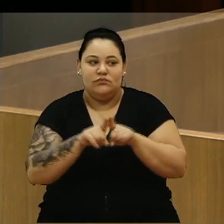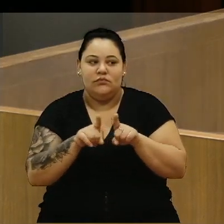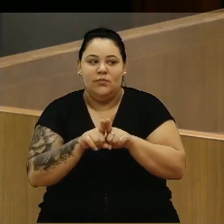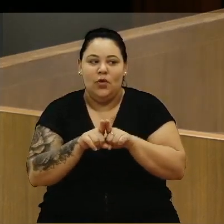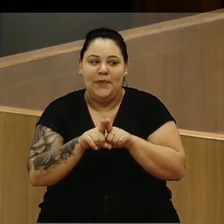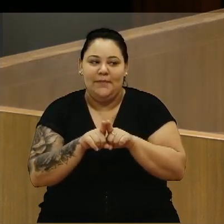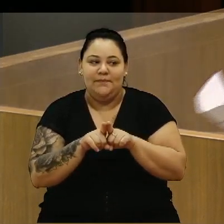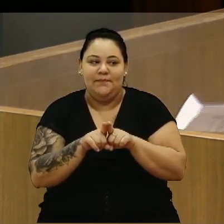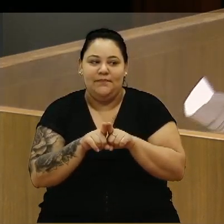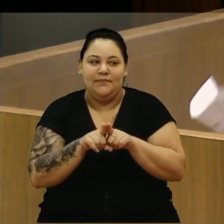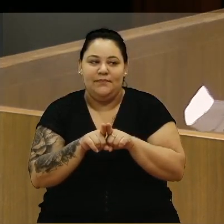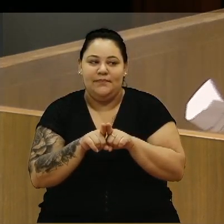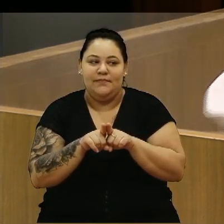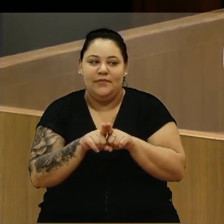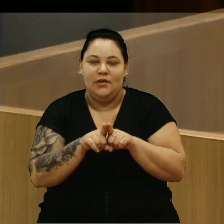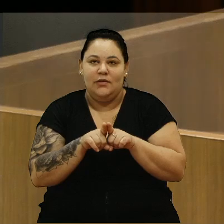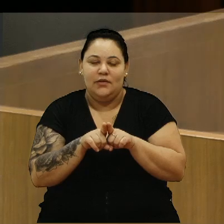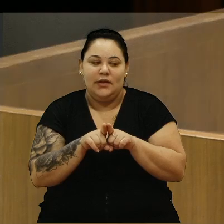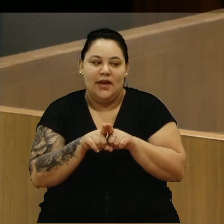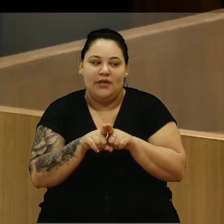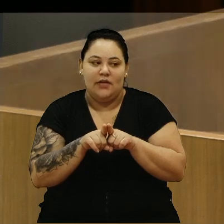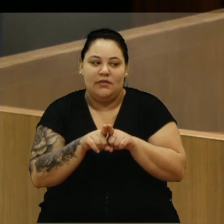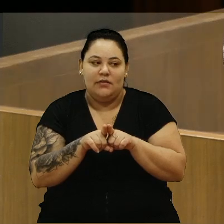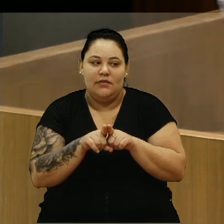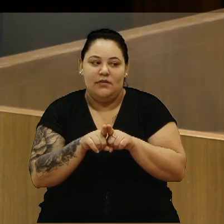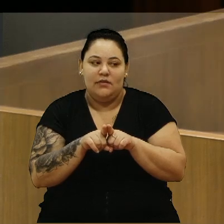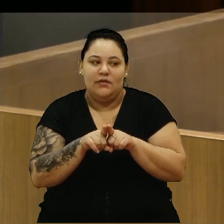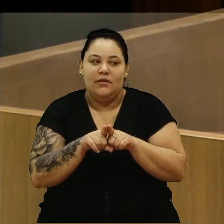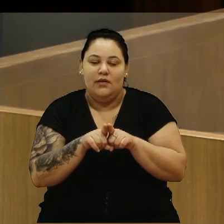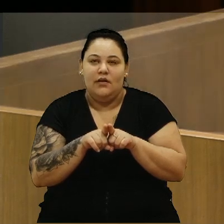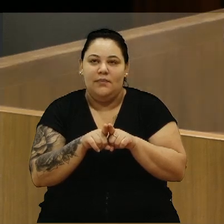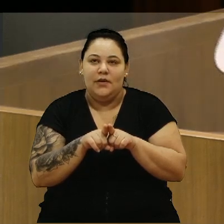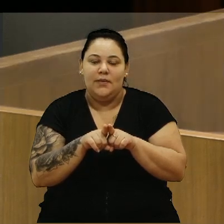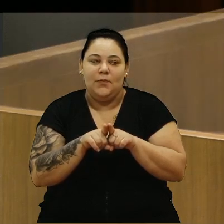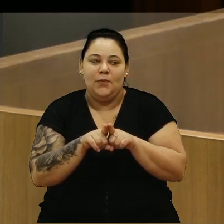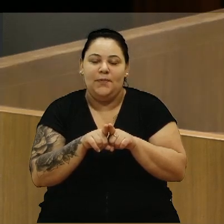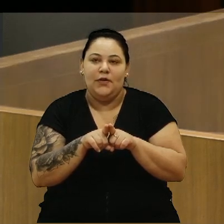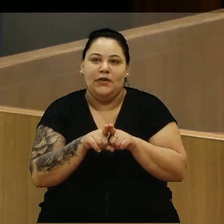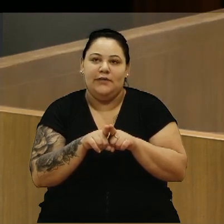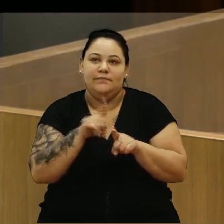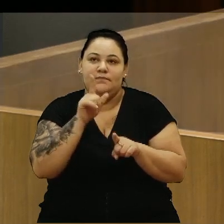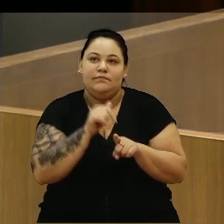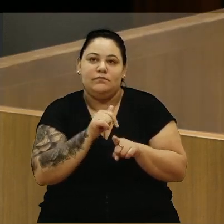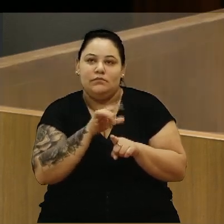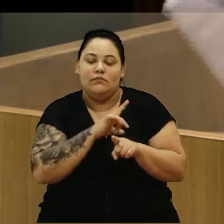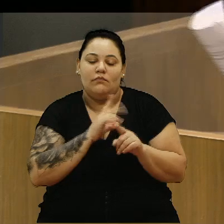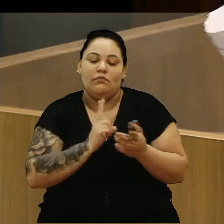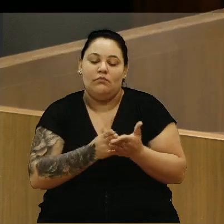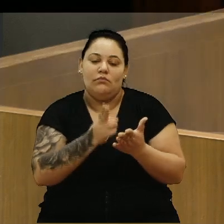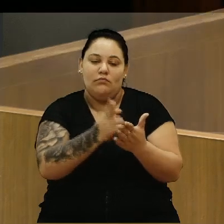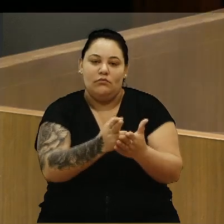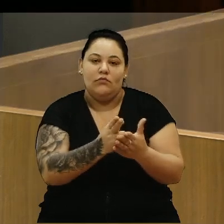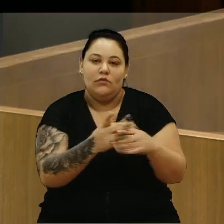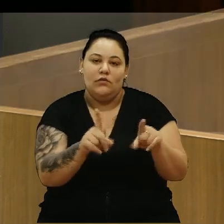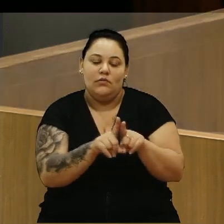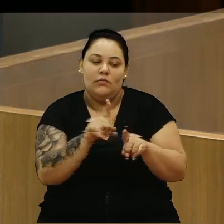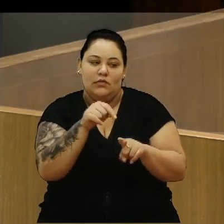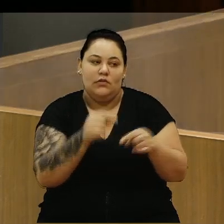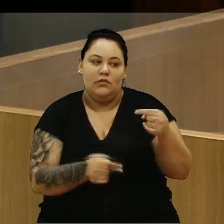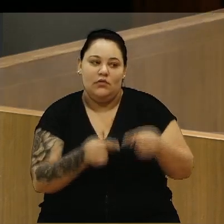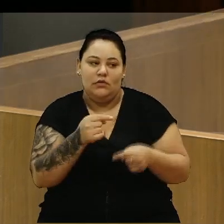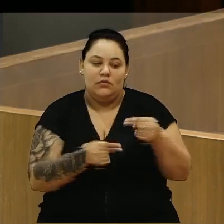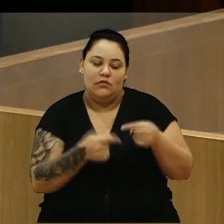aqui, daqui a pouco não se sabe, mas quem é servidor efetivo da casa, continua. Então, este debate tem que ser